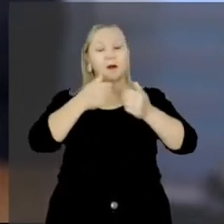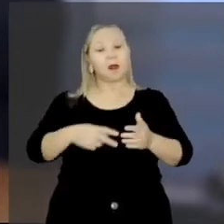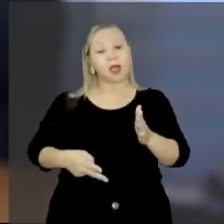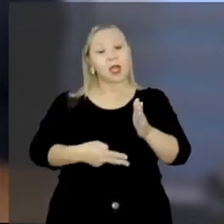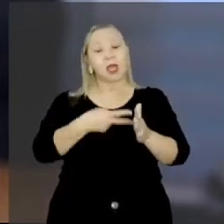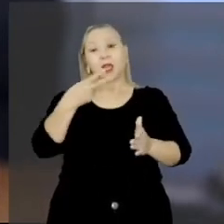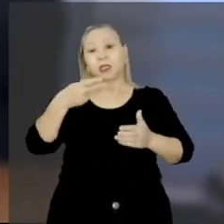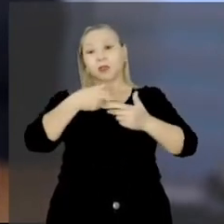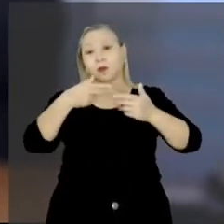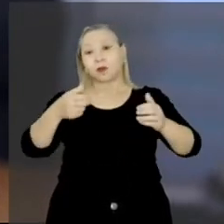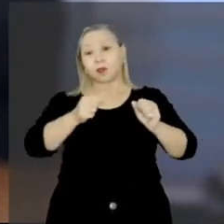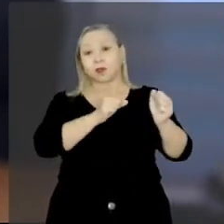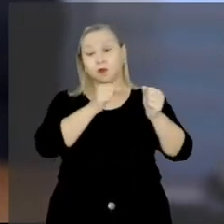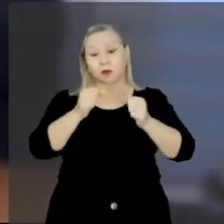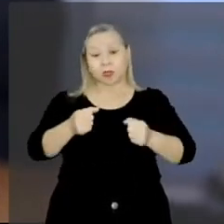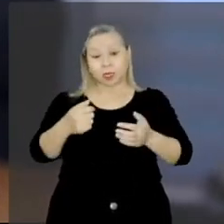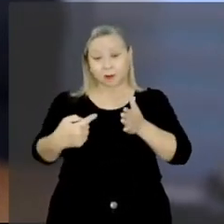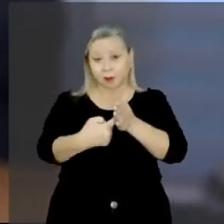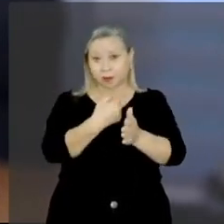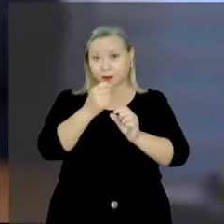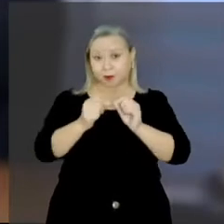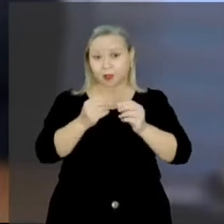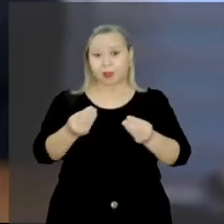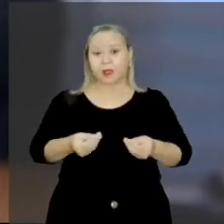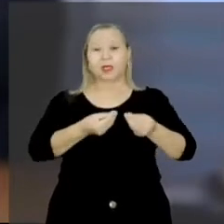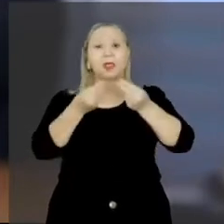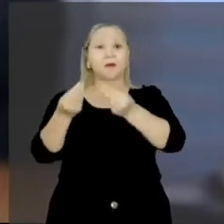de arrecadar para esse país